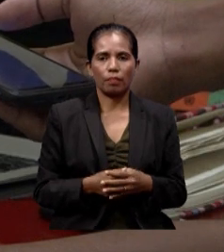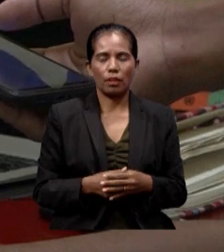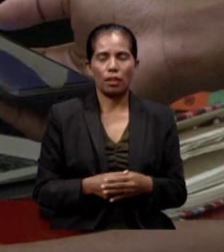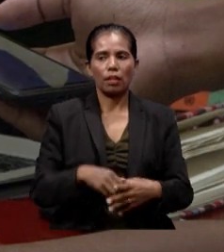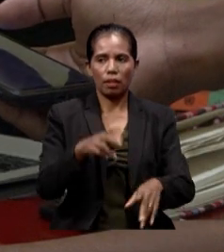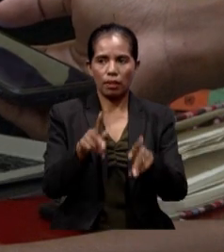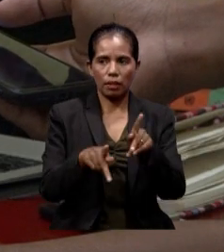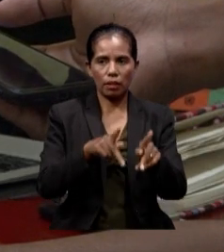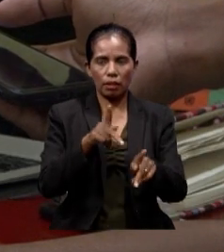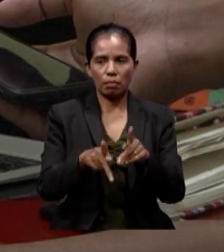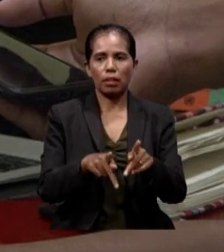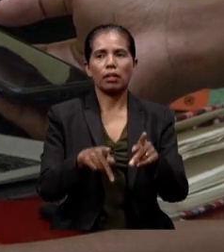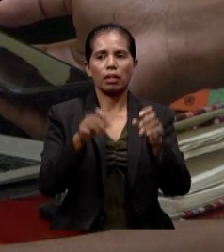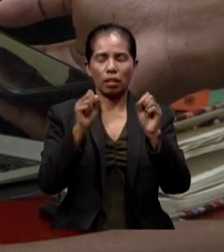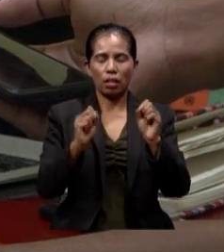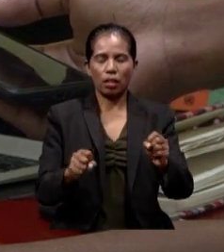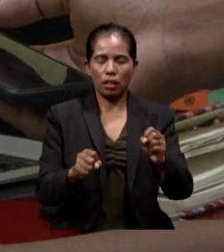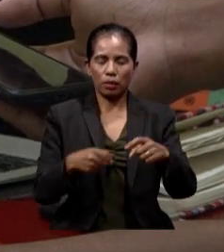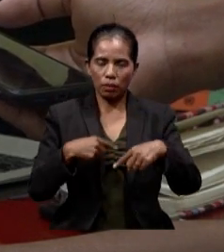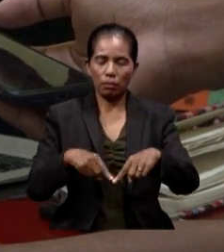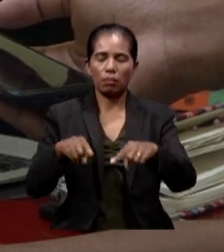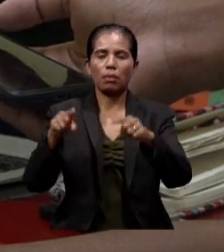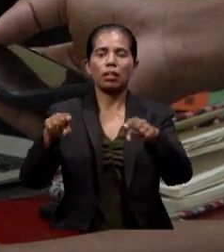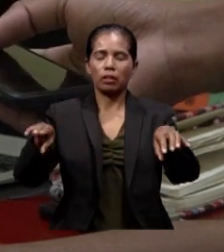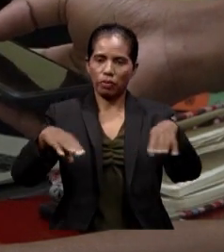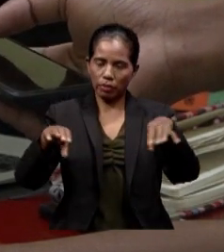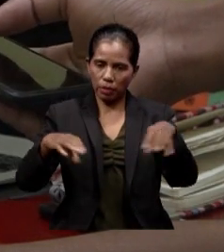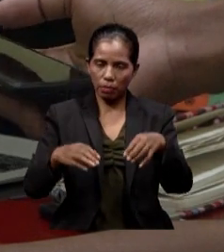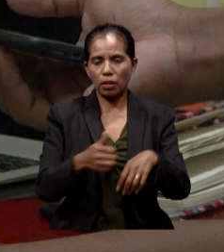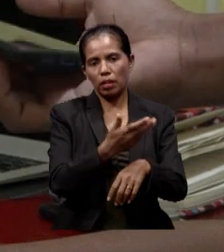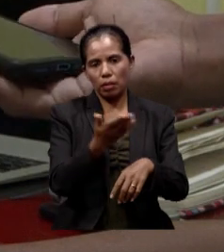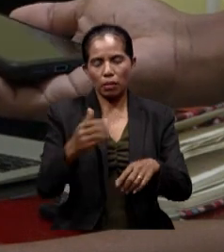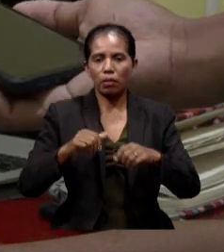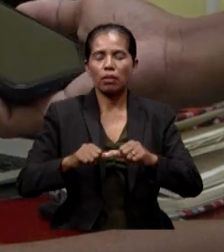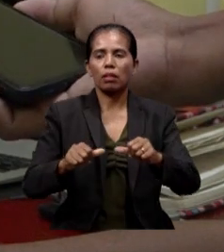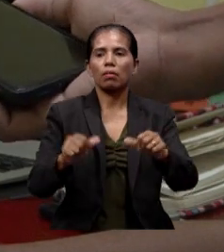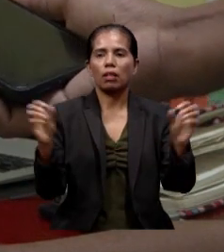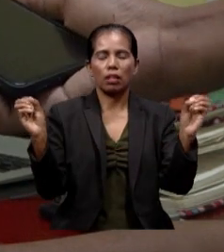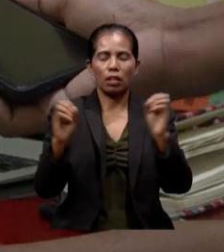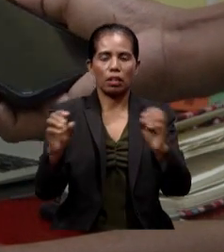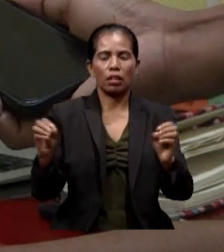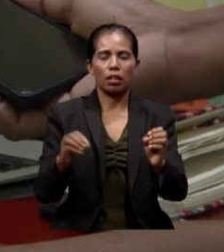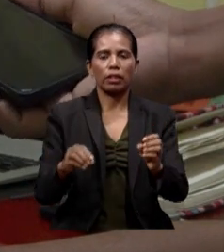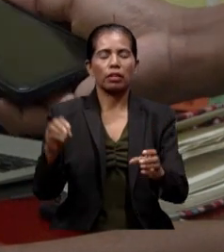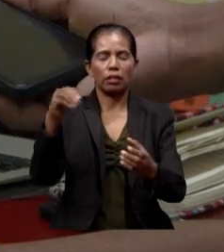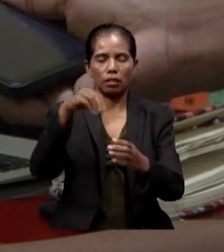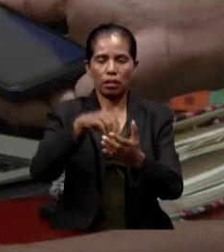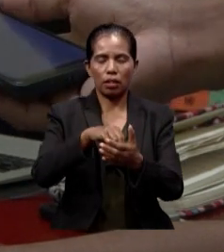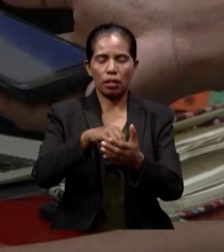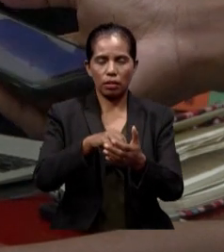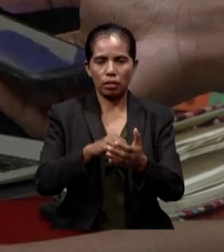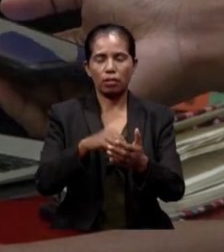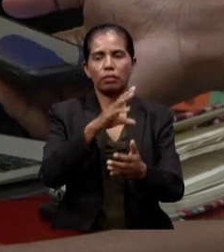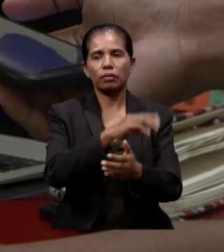Ema merese ona tu asumi kargo mak, imi continua la prense korum, ida ne ita kestiona